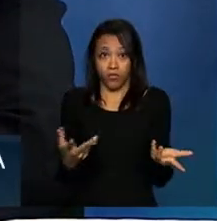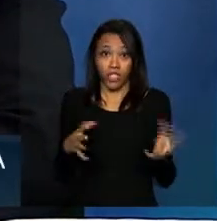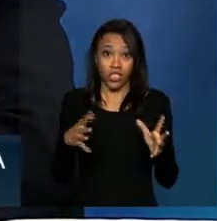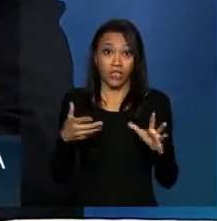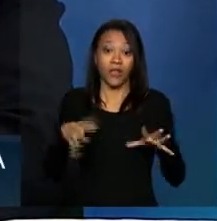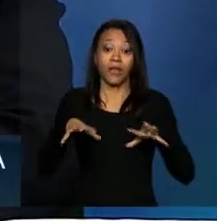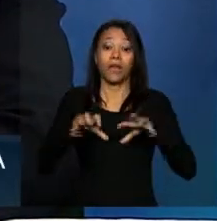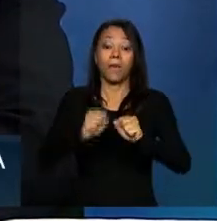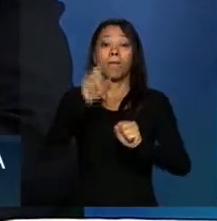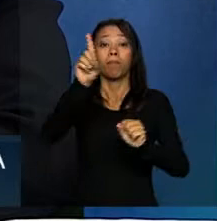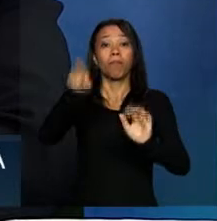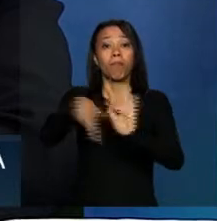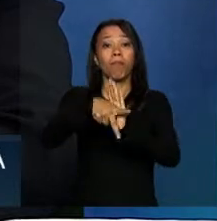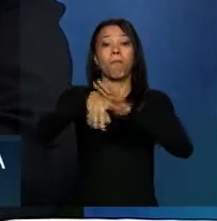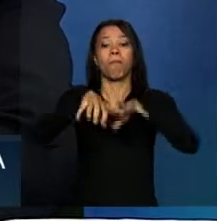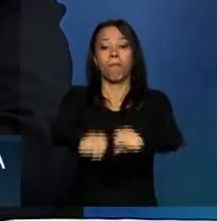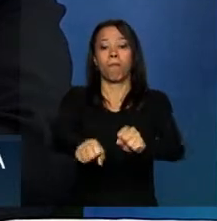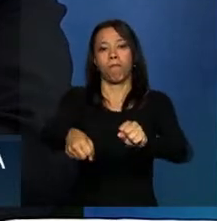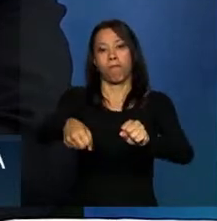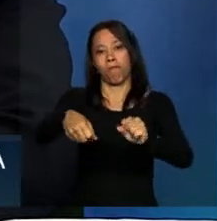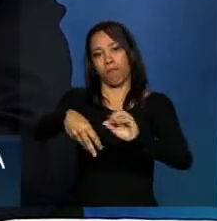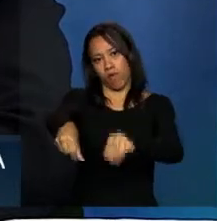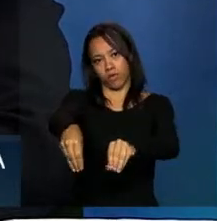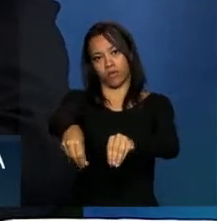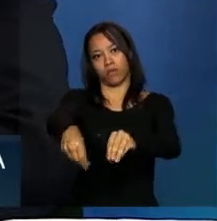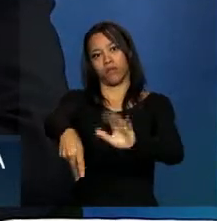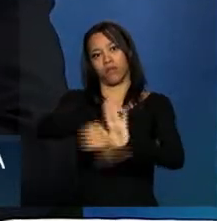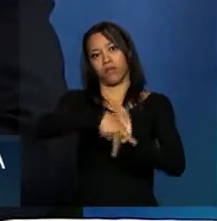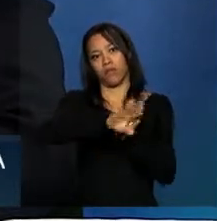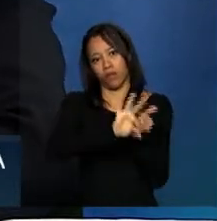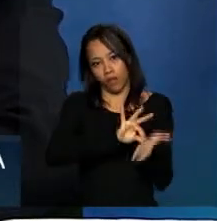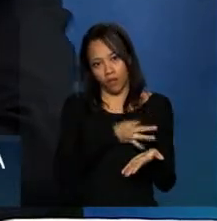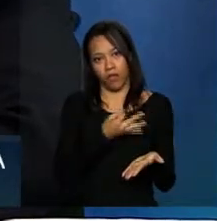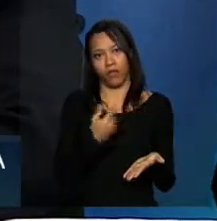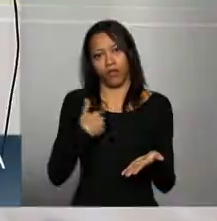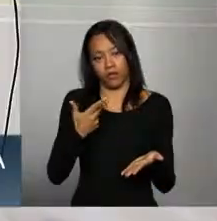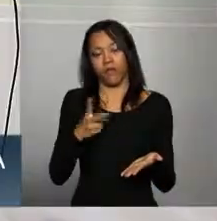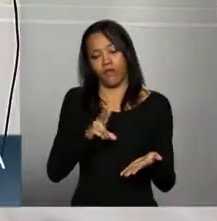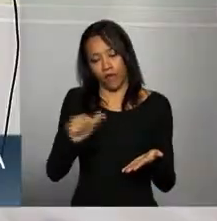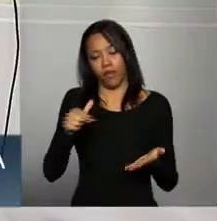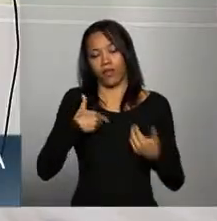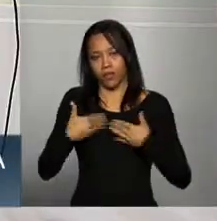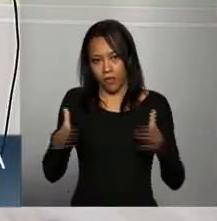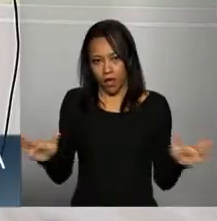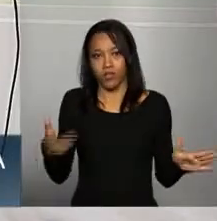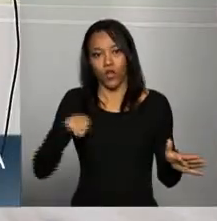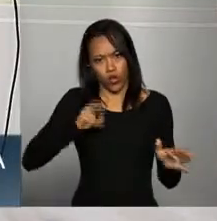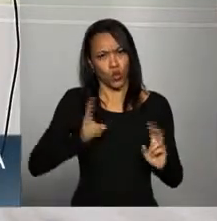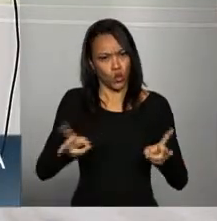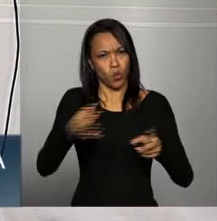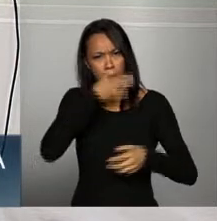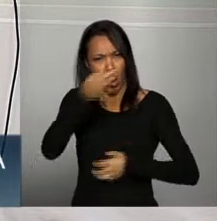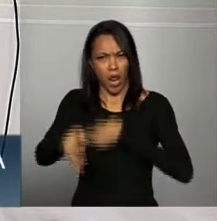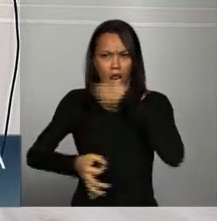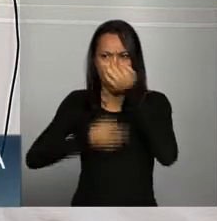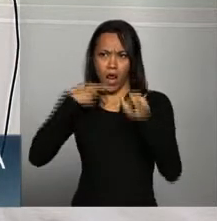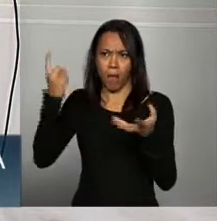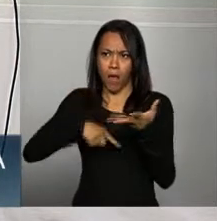CONTAG defende, acredita que é possível e terá espaço. Mas a nossa crítica continua.